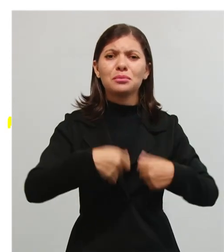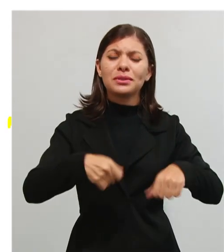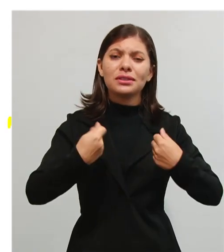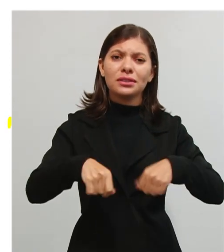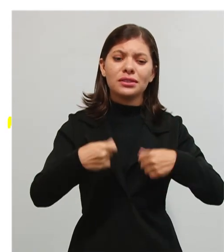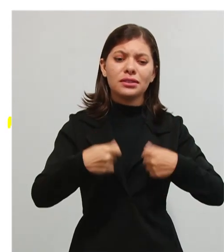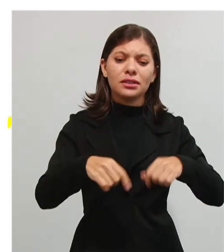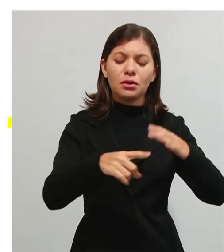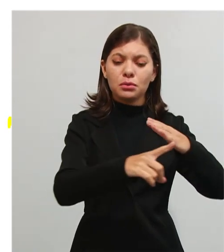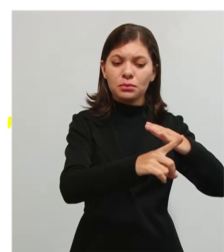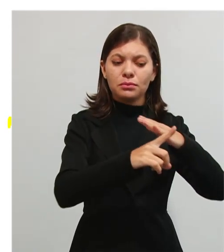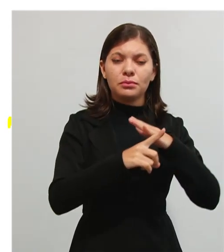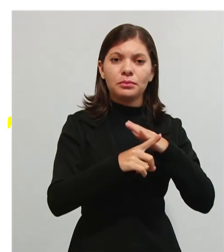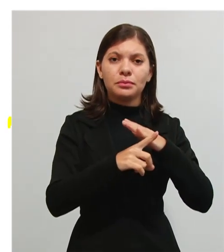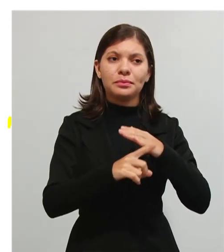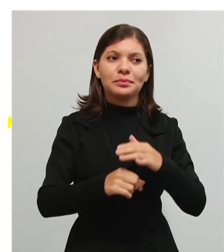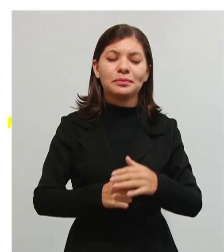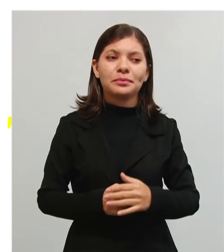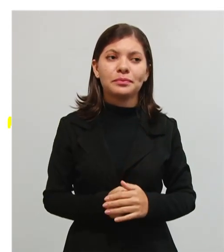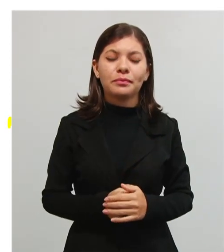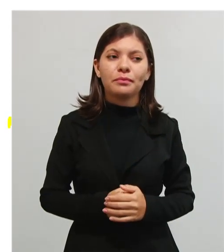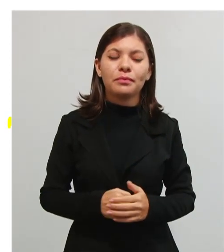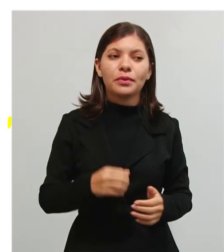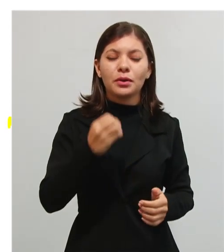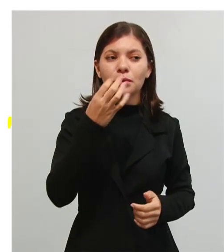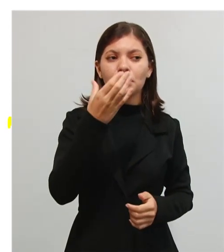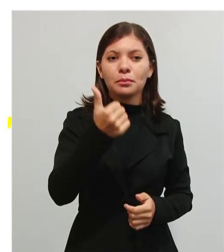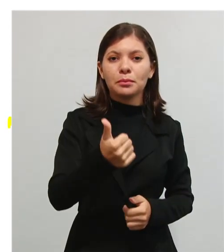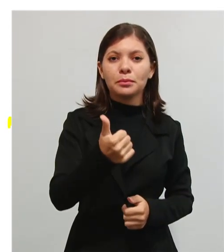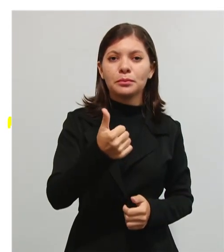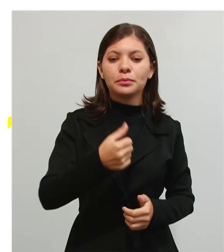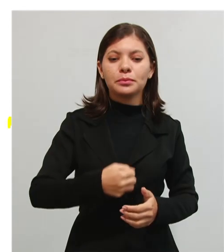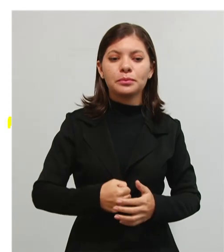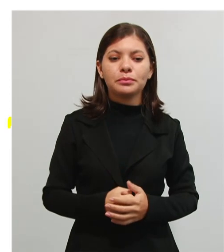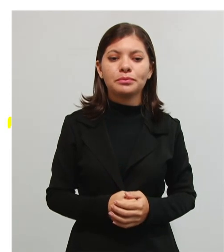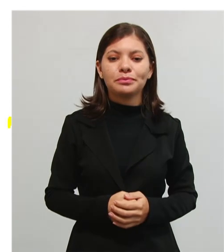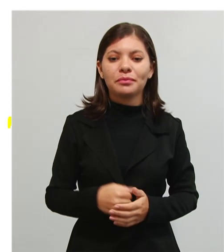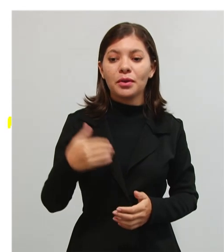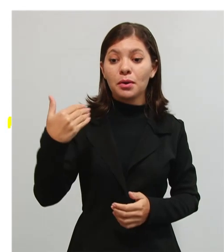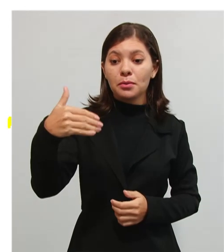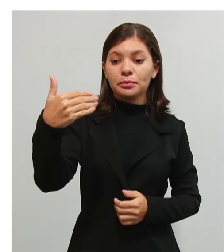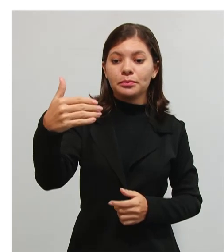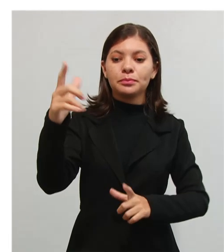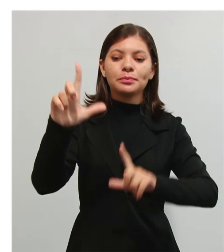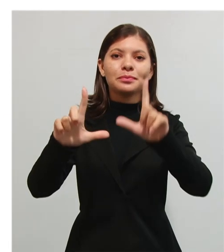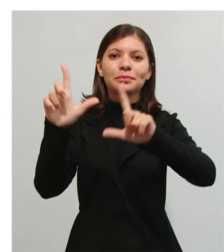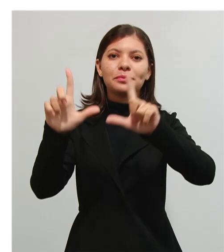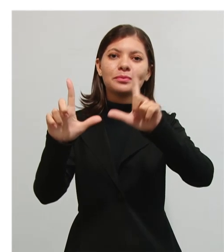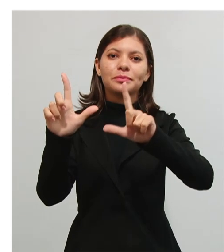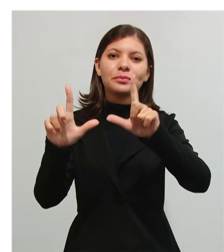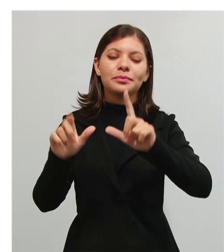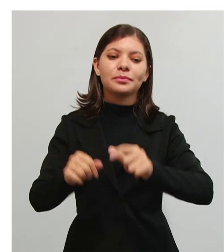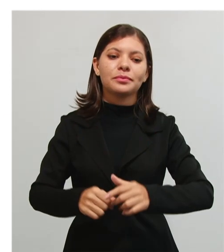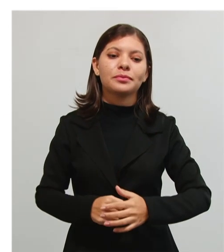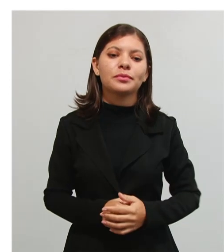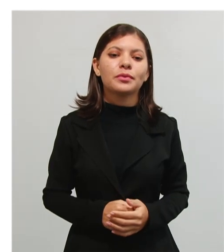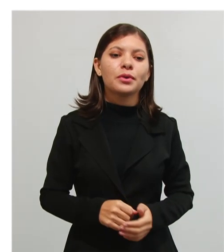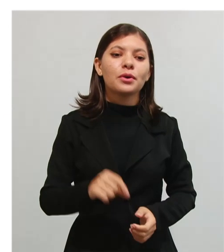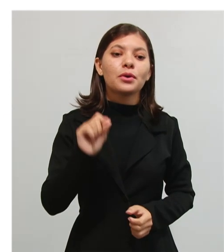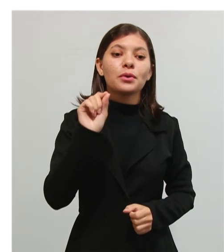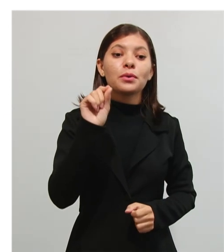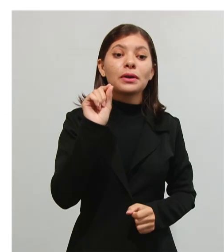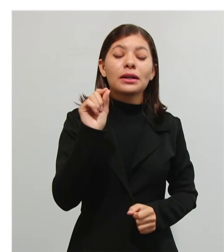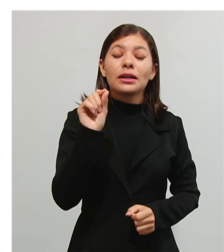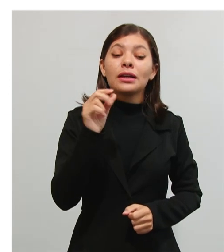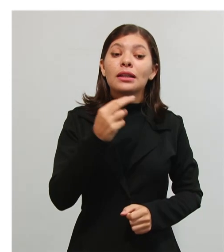seu cliente. Tudo certo até aqui? Seguindo, então, adiante. O que não